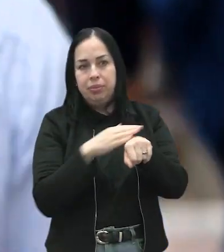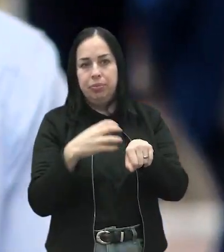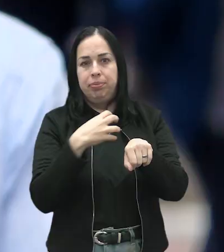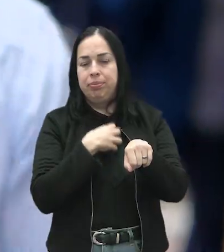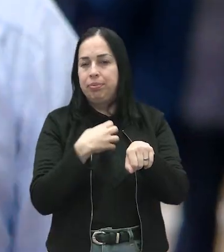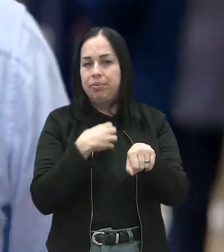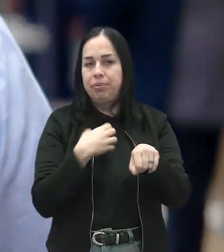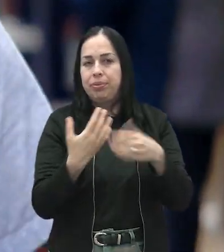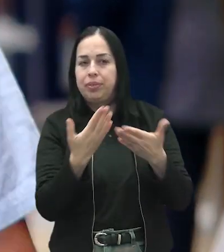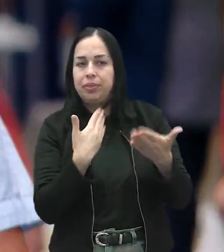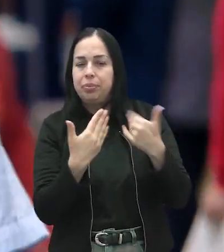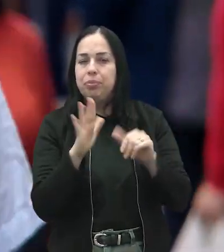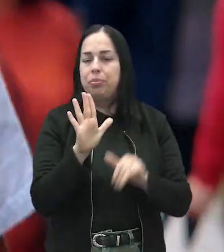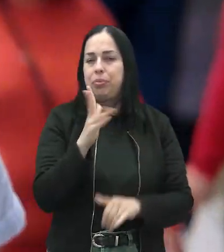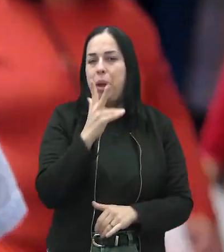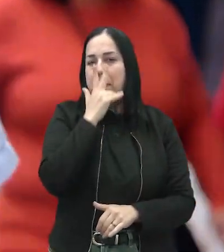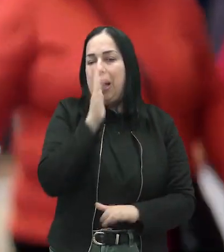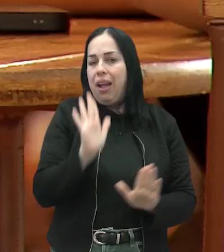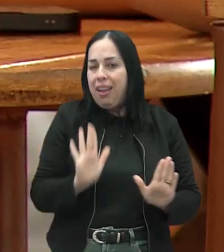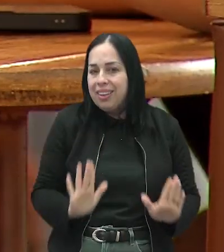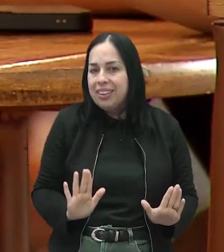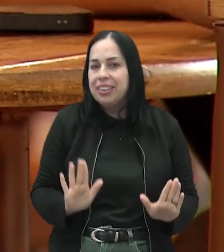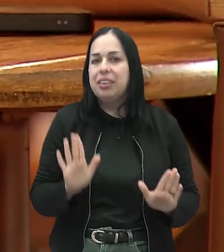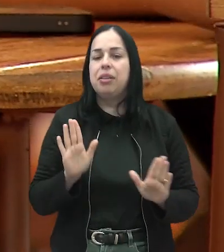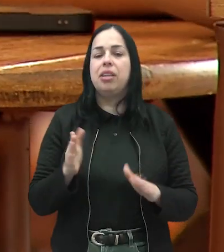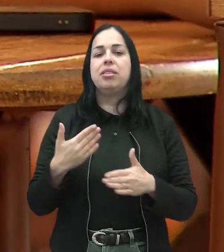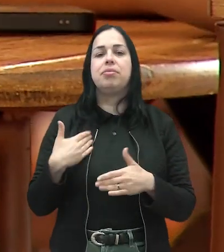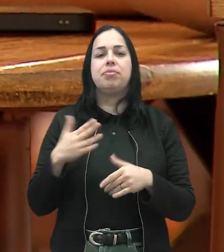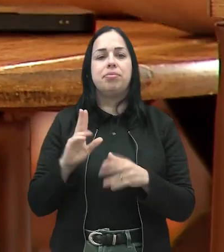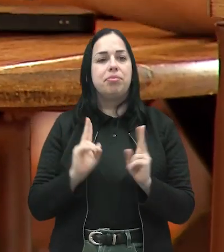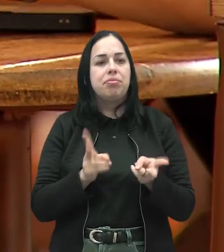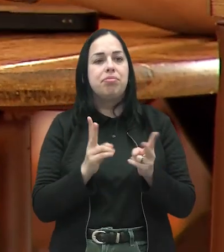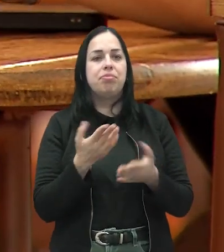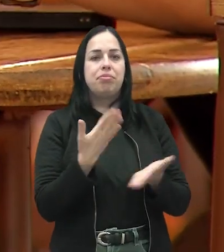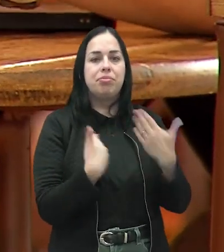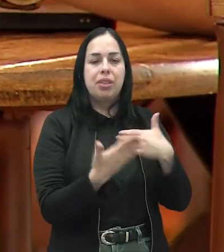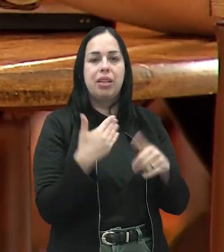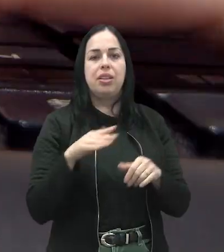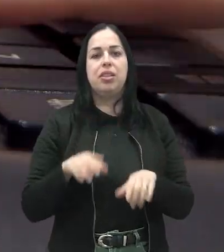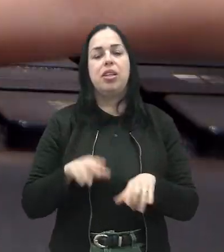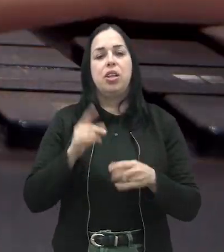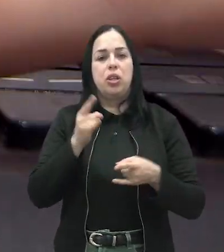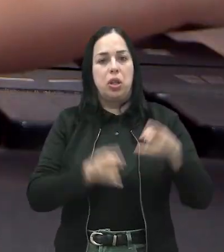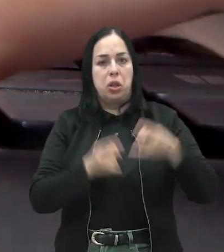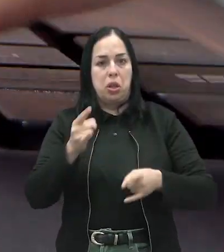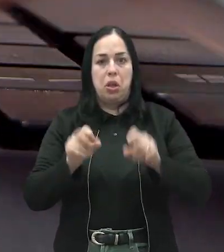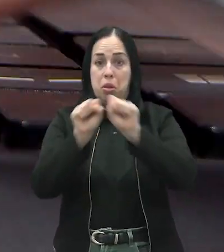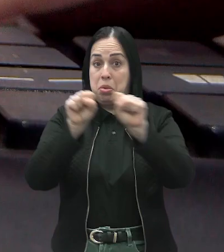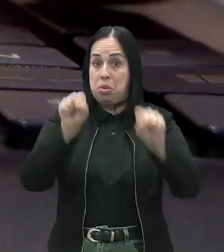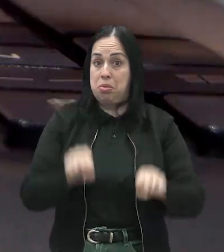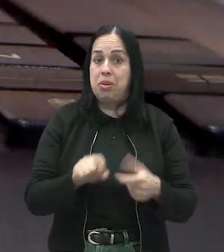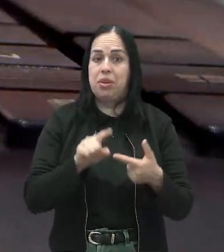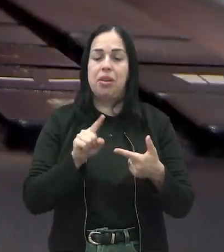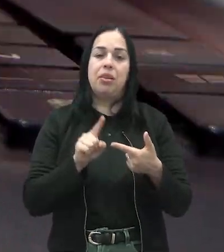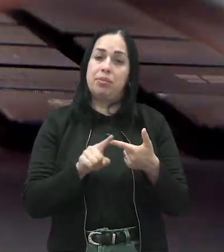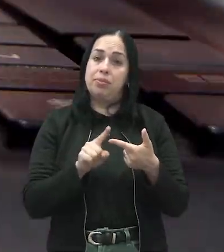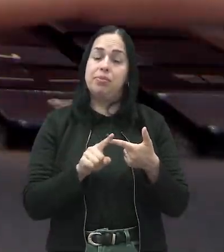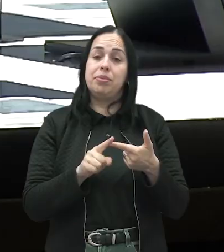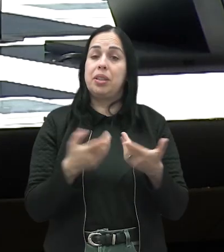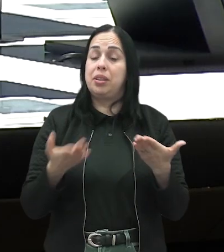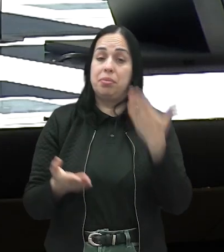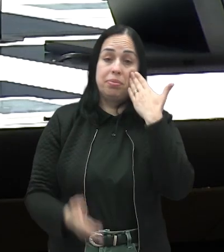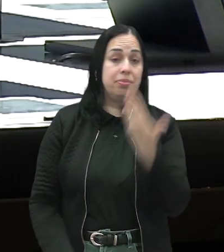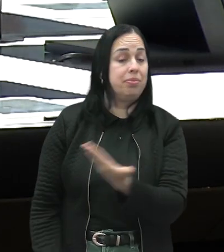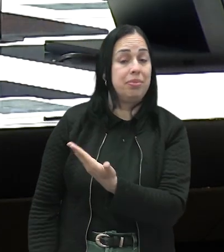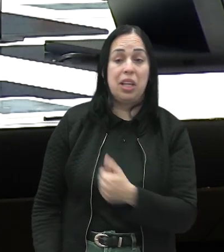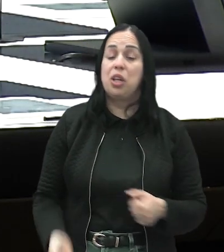ser humano não passa de uma impressão. E a gente convive cada vez mais com isso, com os robôs de softwares, os bots,